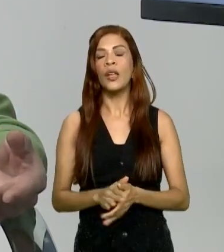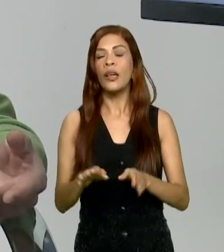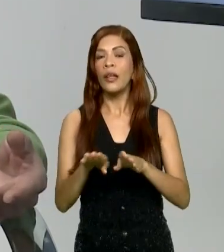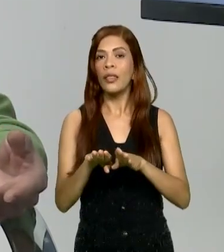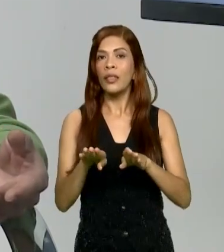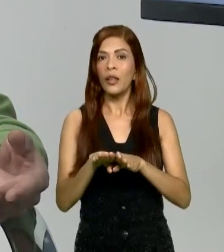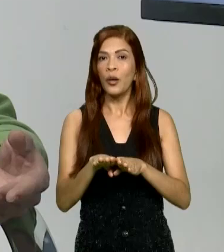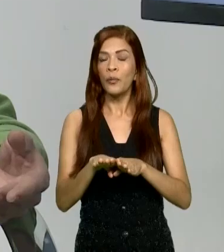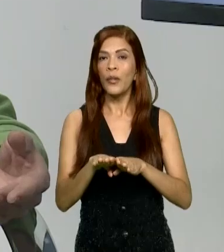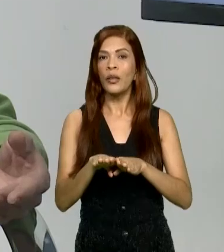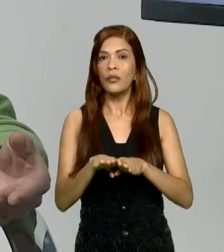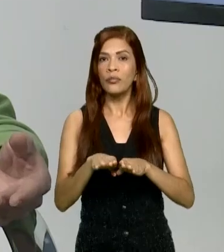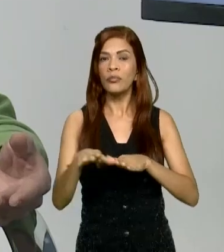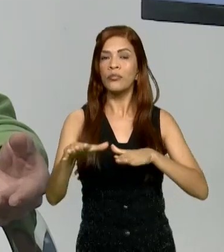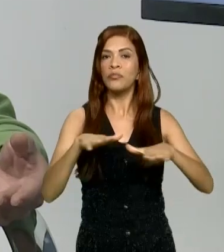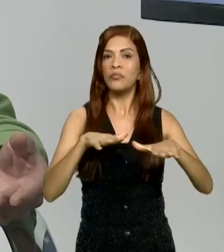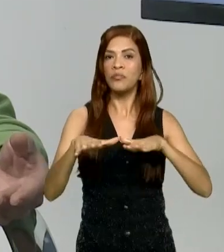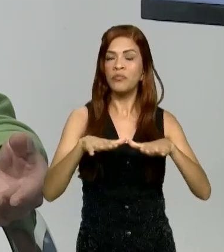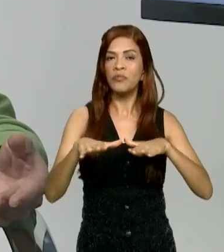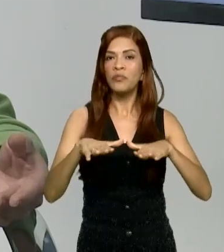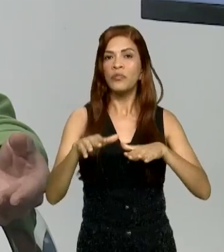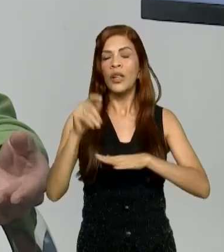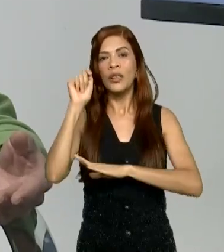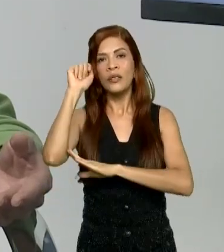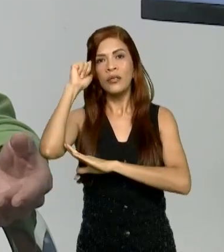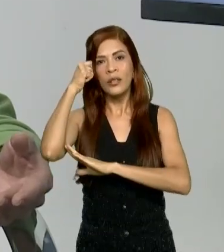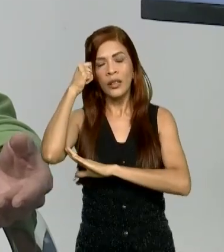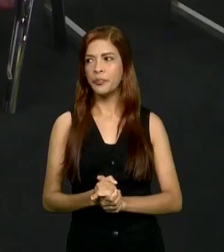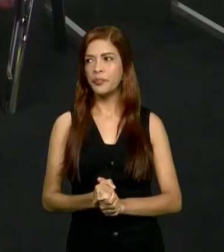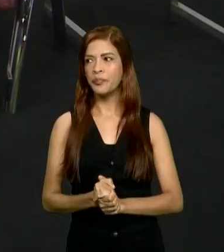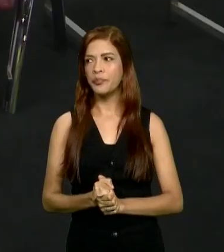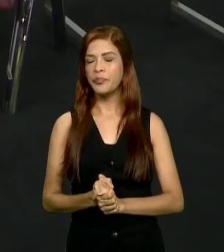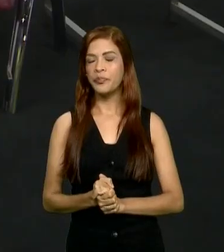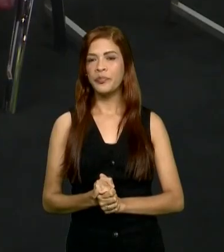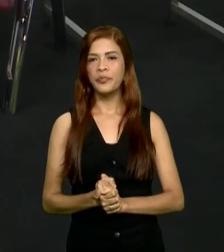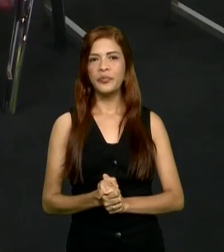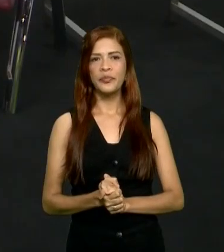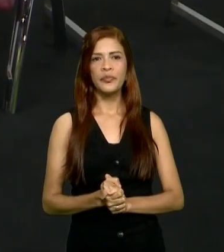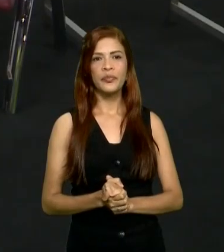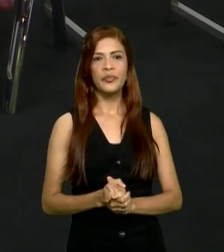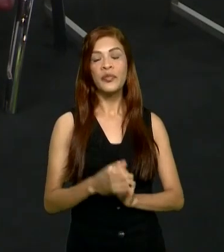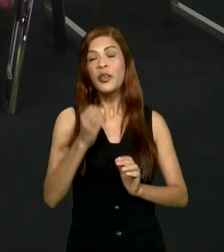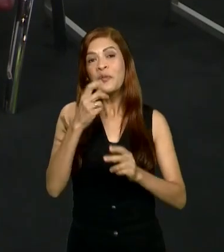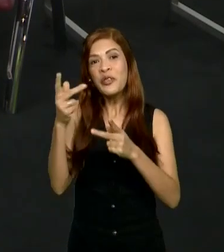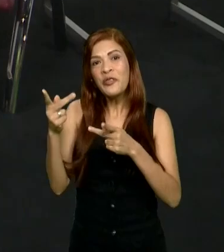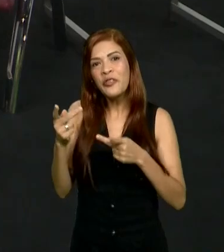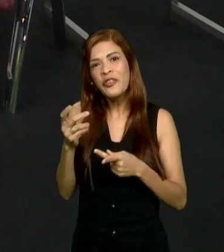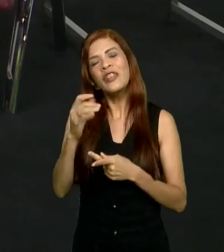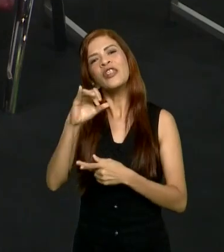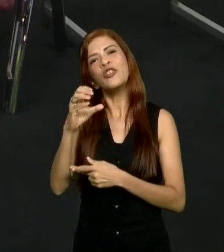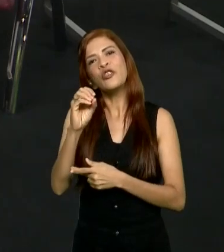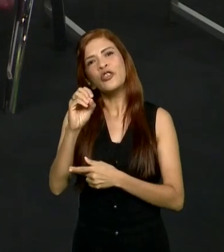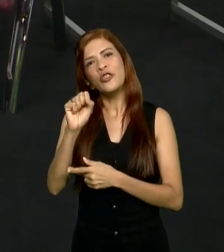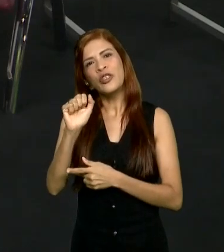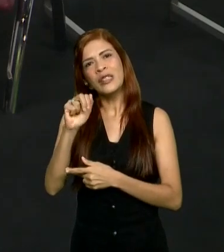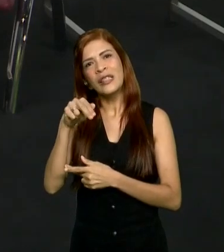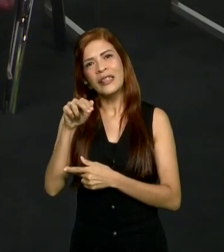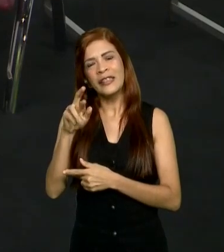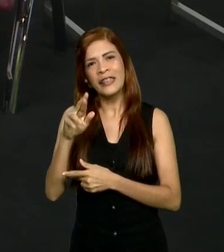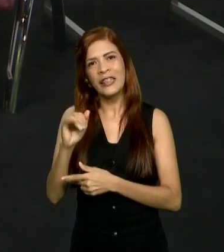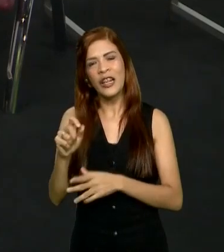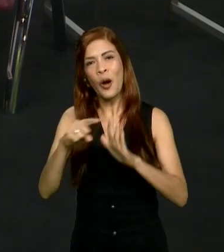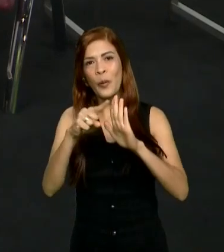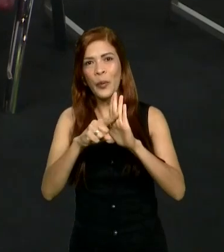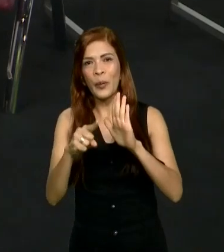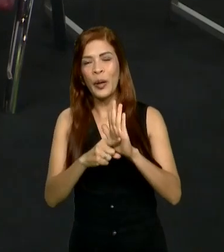do movimento negro e do movimento de mulheres negras. Seja bem-vinda, Josanira, ao programa Toda Mulher. Muito